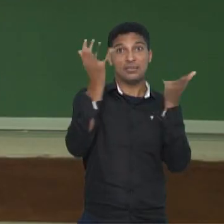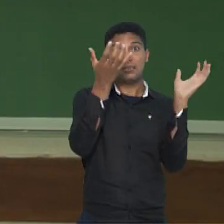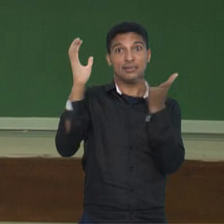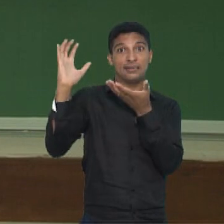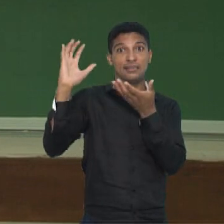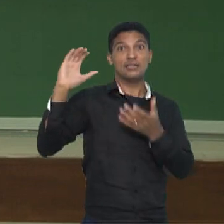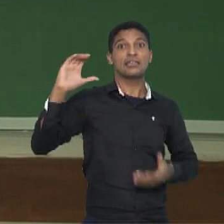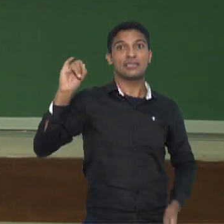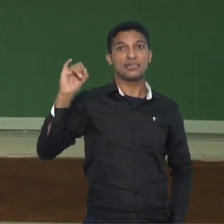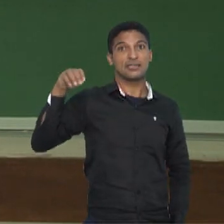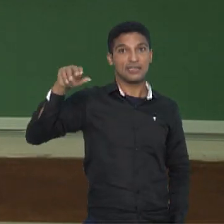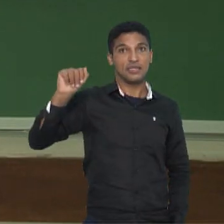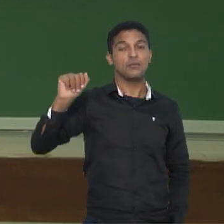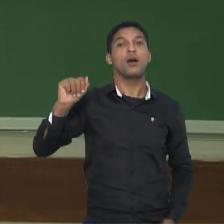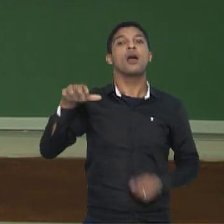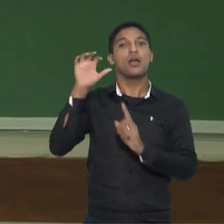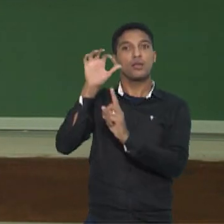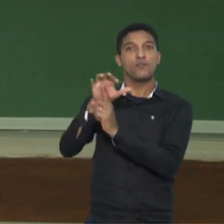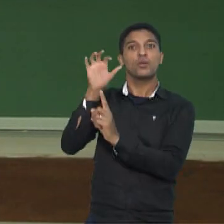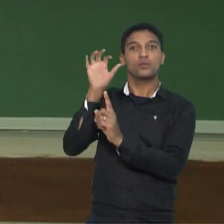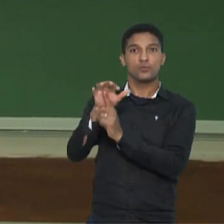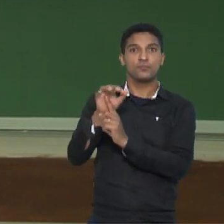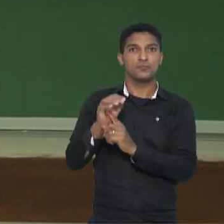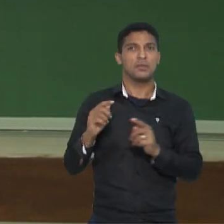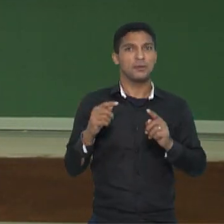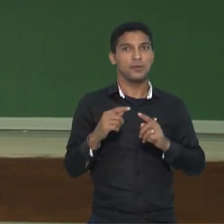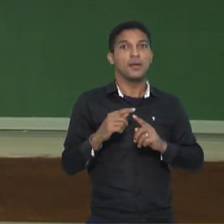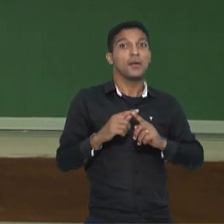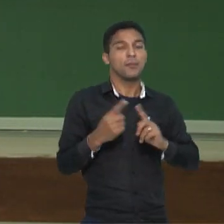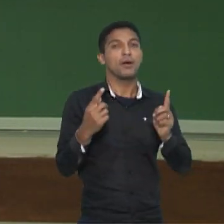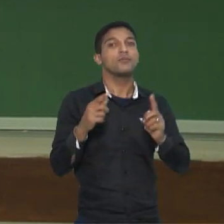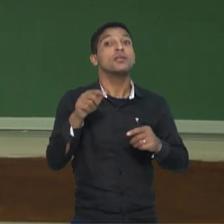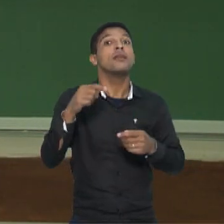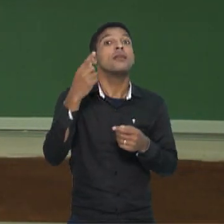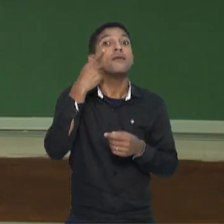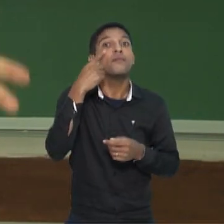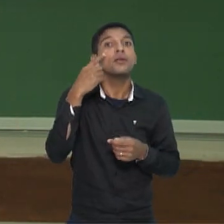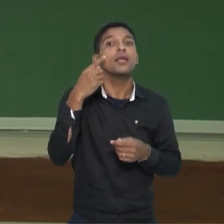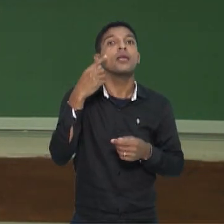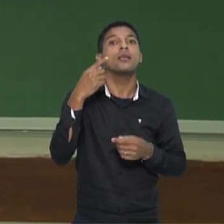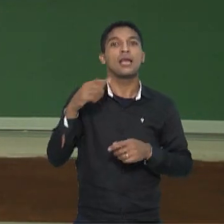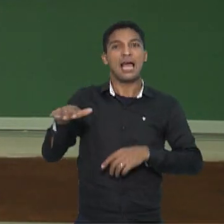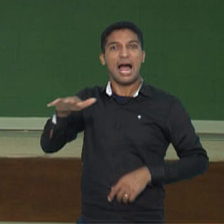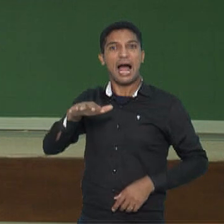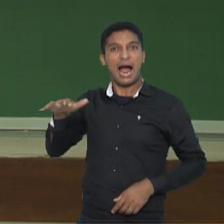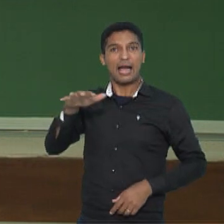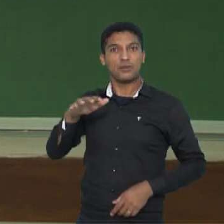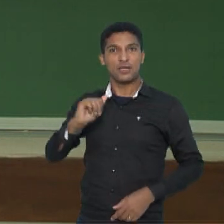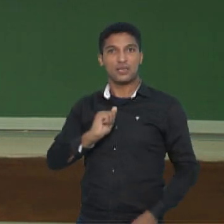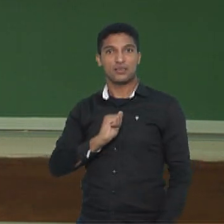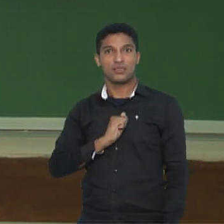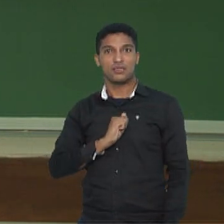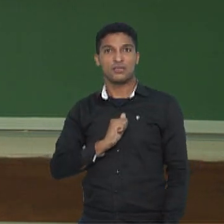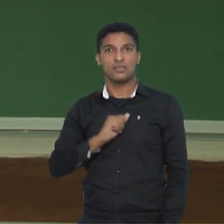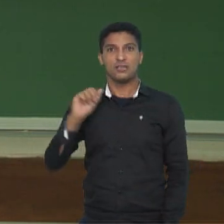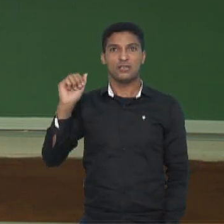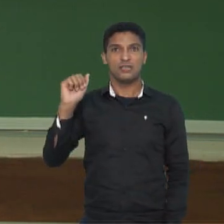sabe você vai ver um antropólogo numa das nossas universidades, ver um pesquisador da